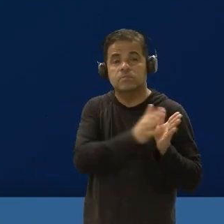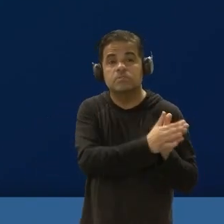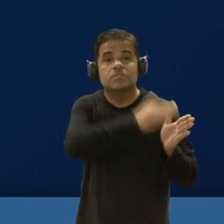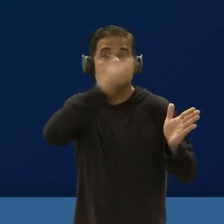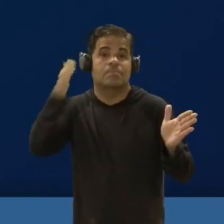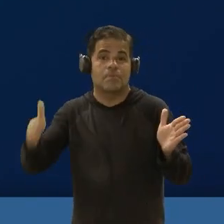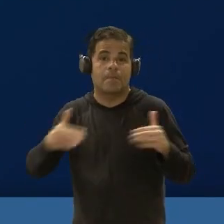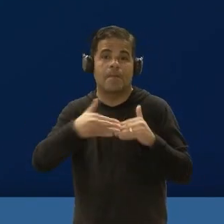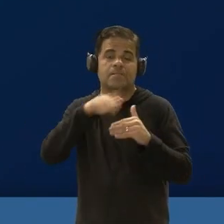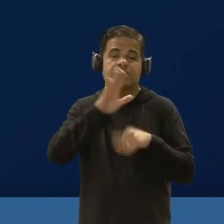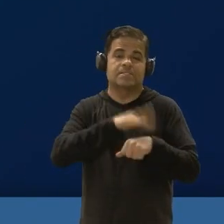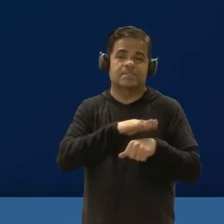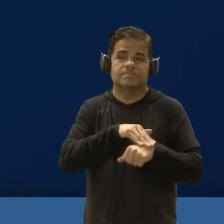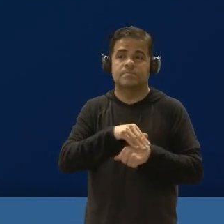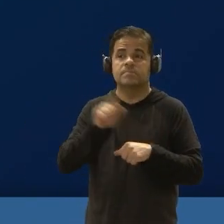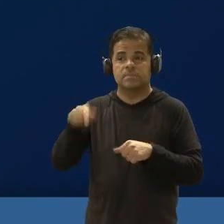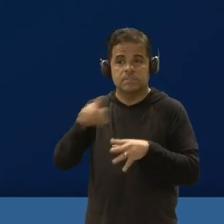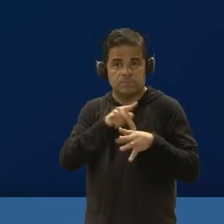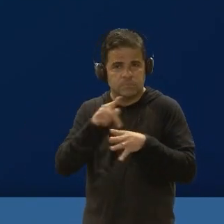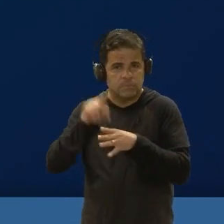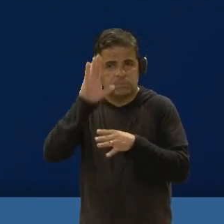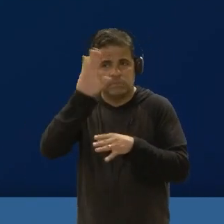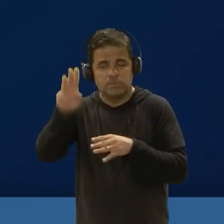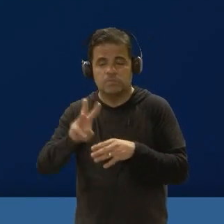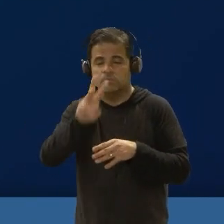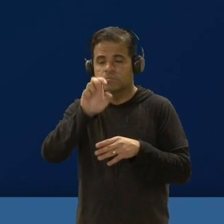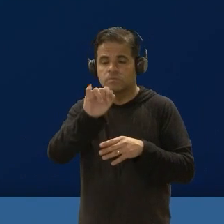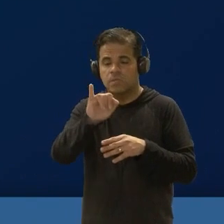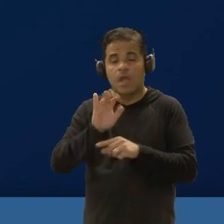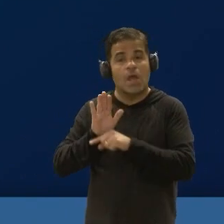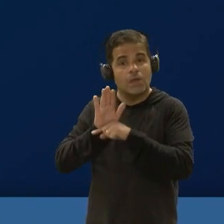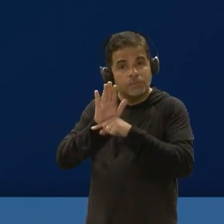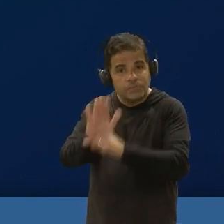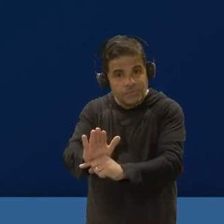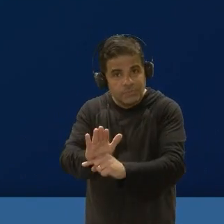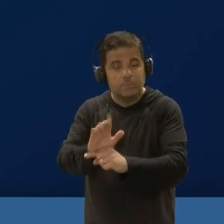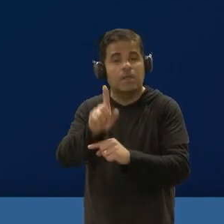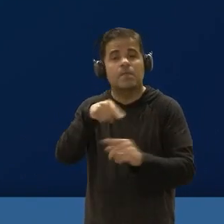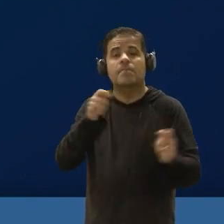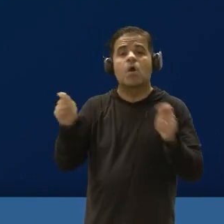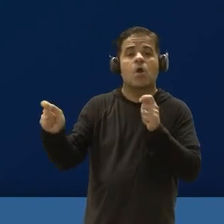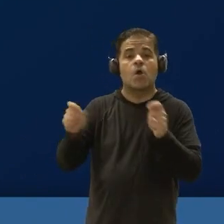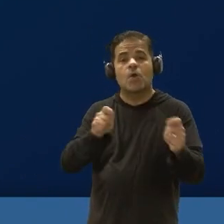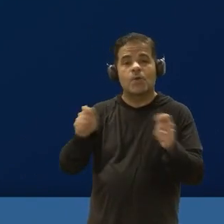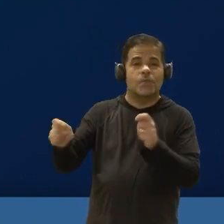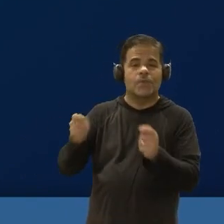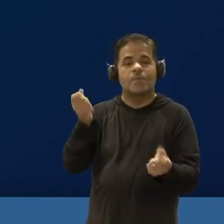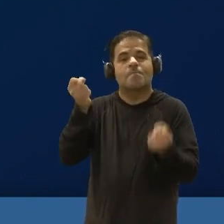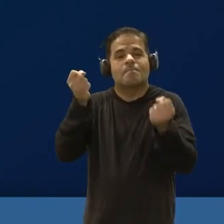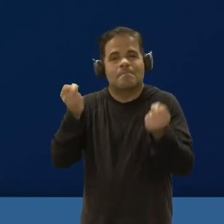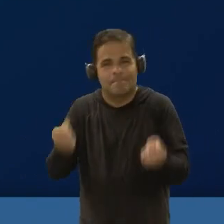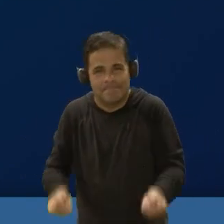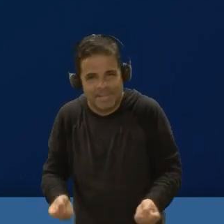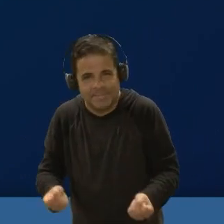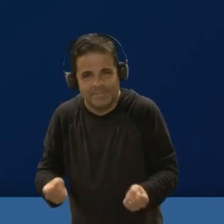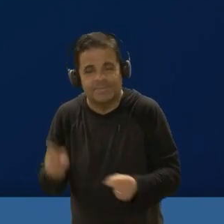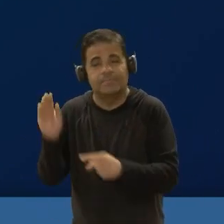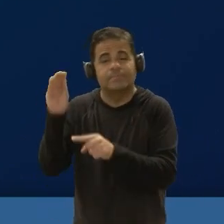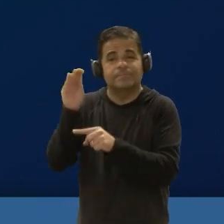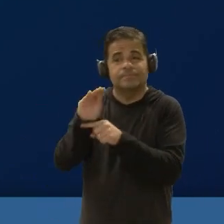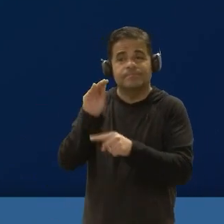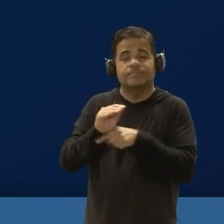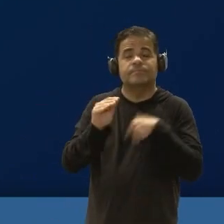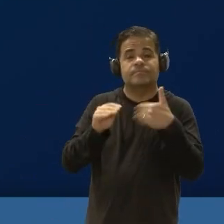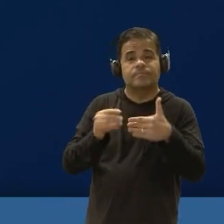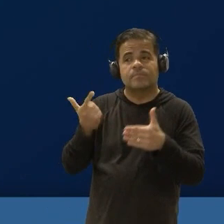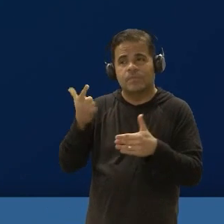prazo. E essas proteínas, principalmente o whey, contribuem para controle do peso e preservação da massa magra. E a